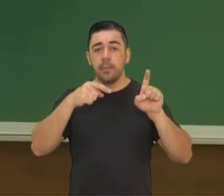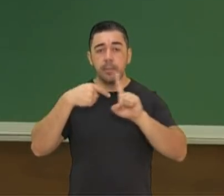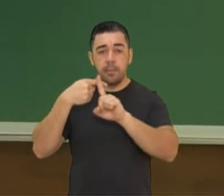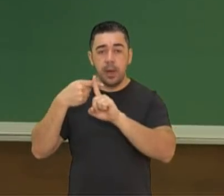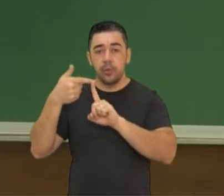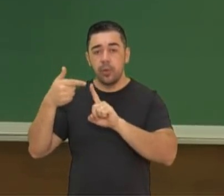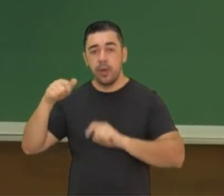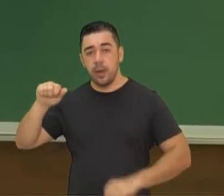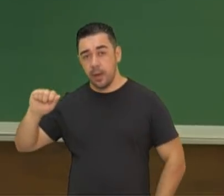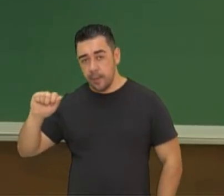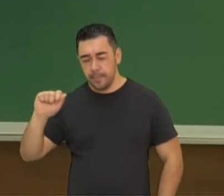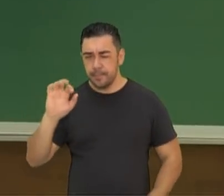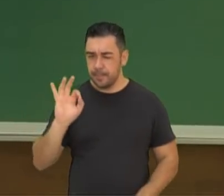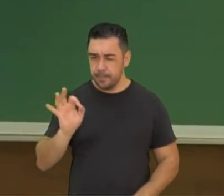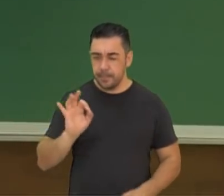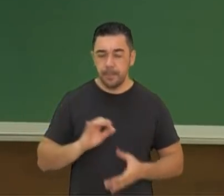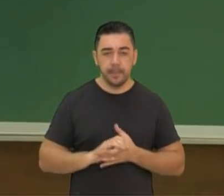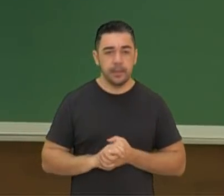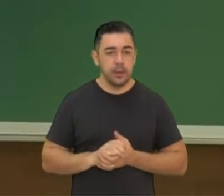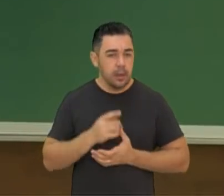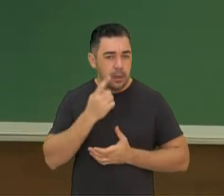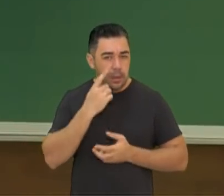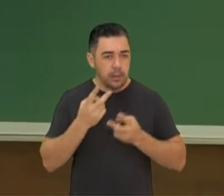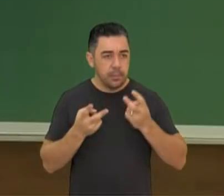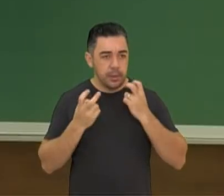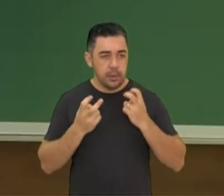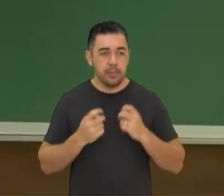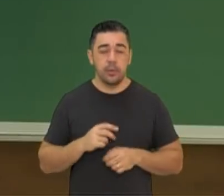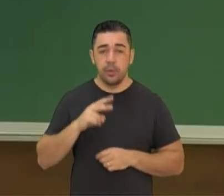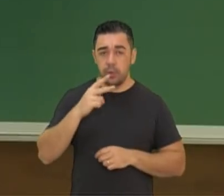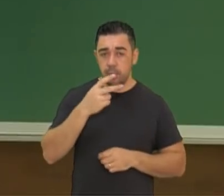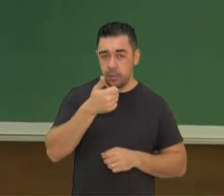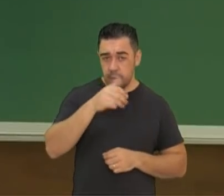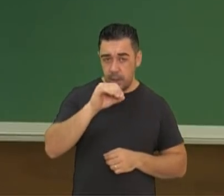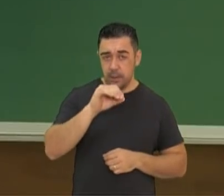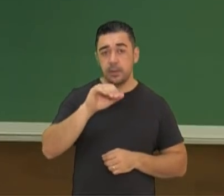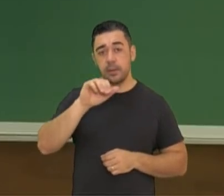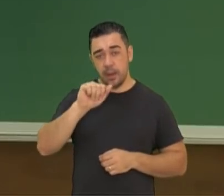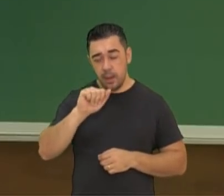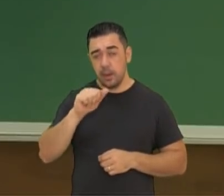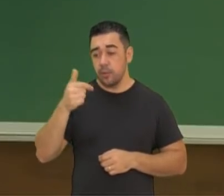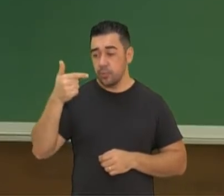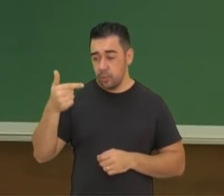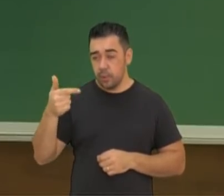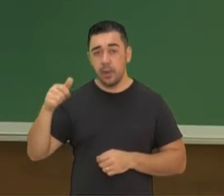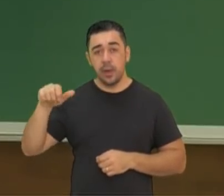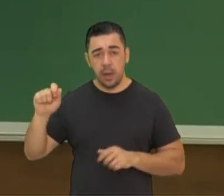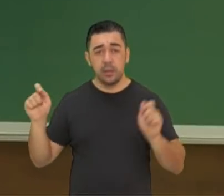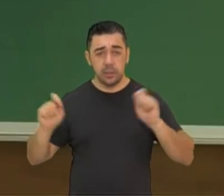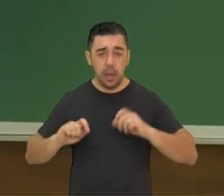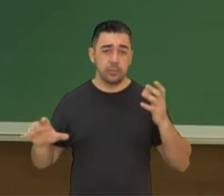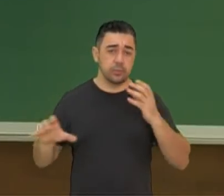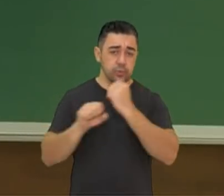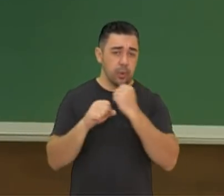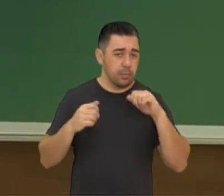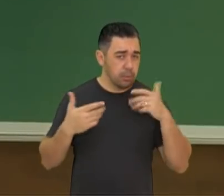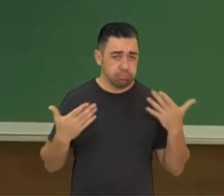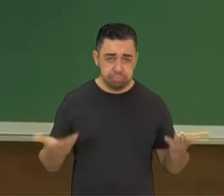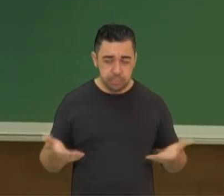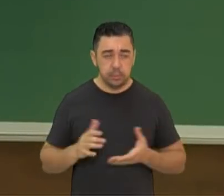Certo? Agora, o que eu faço? Repare que o 10a e o 2a são termos semelhantes. Então, eu posso somar